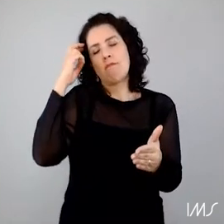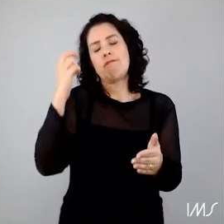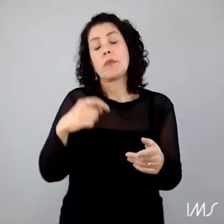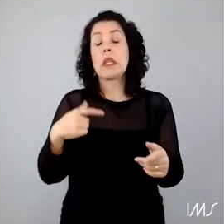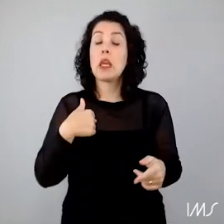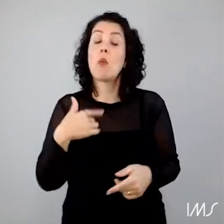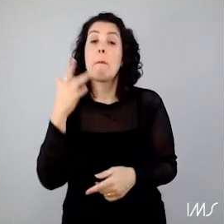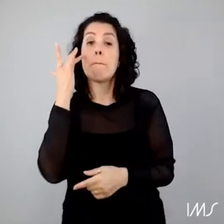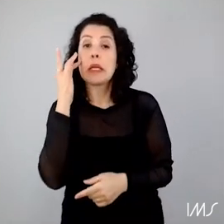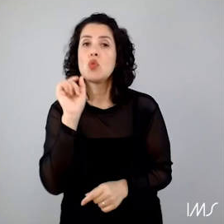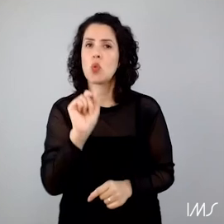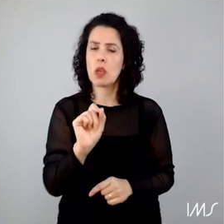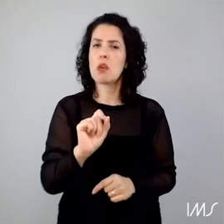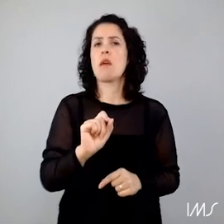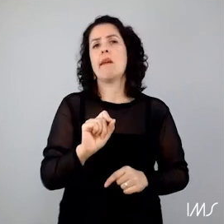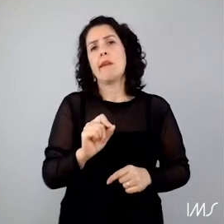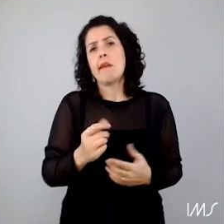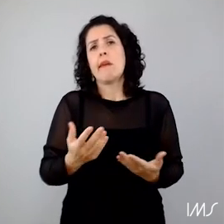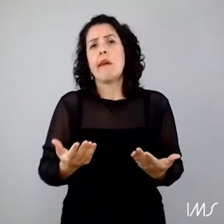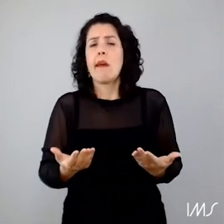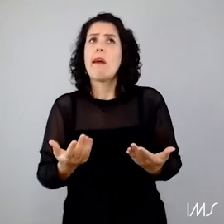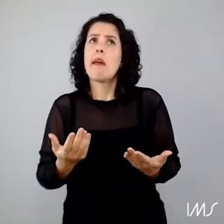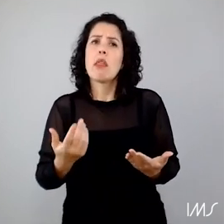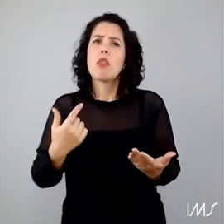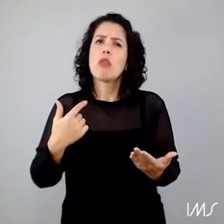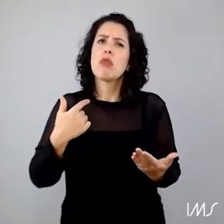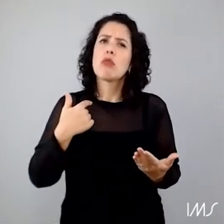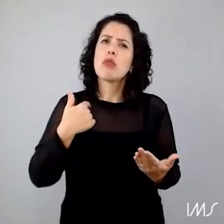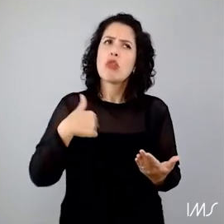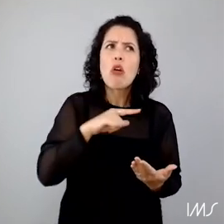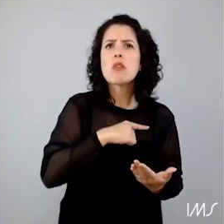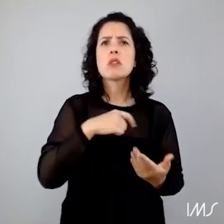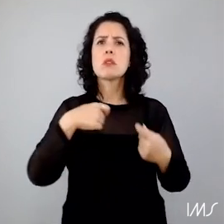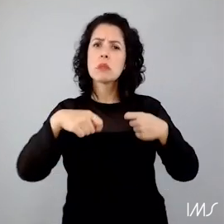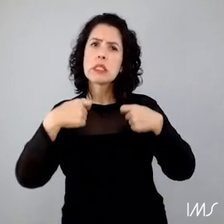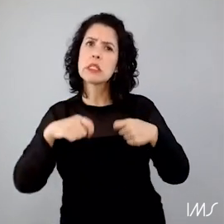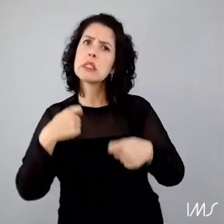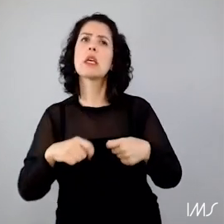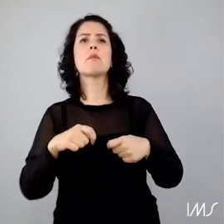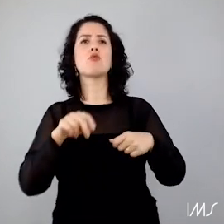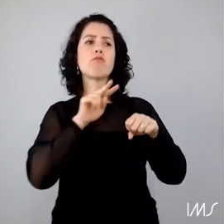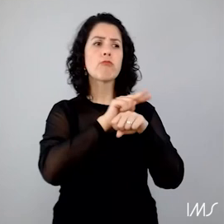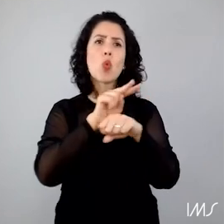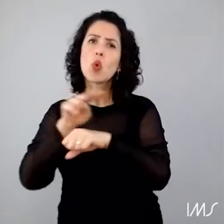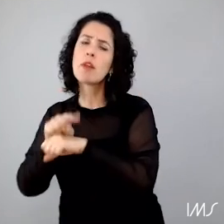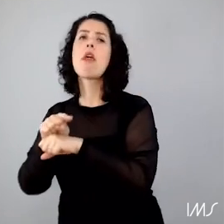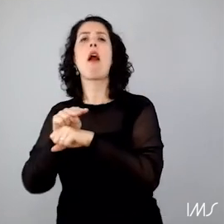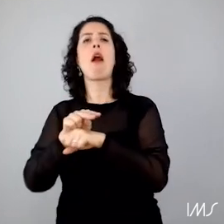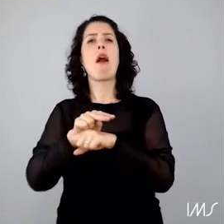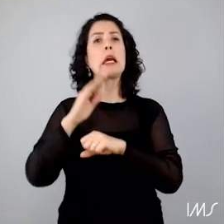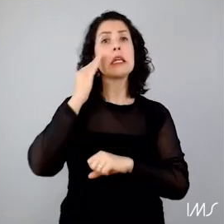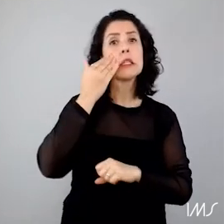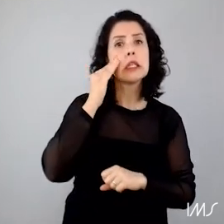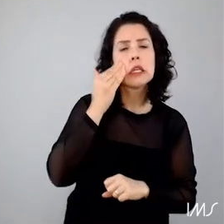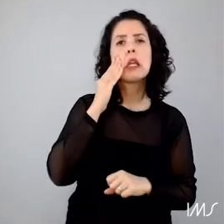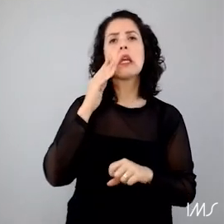de reter, de preservar, de compreender e de colocar à disposição para reflexão e pesquisa, né, e abrigar a